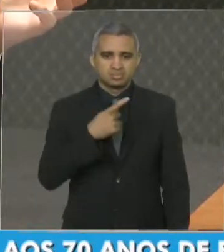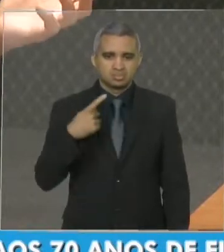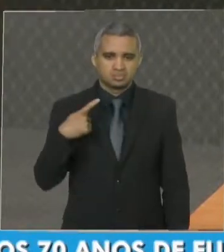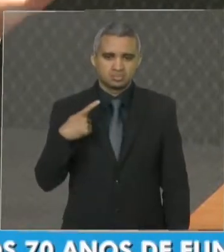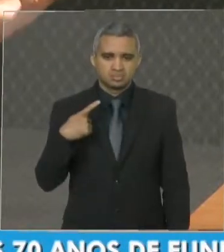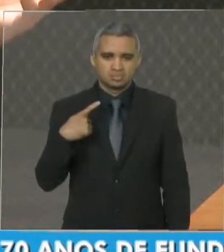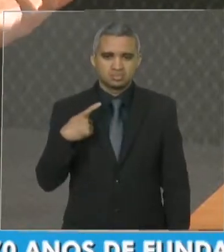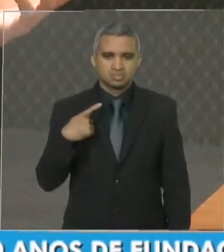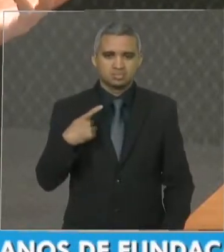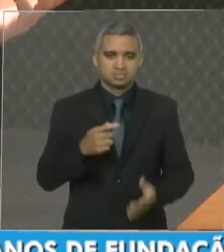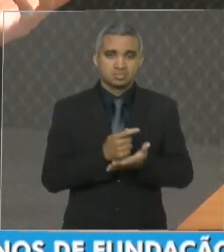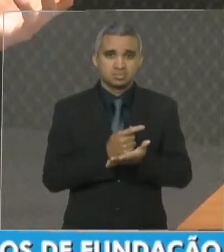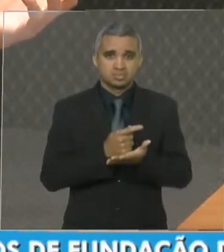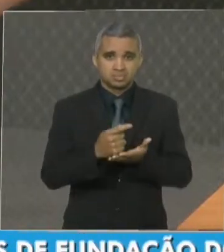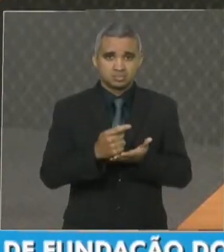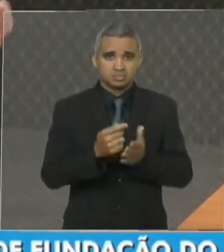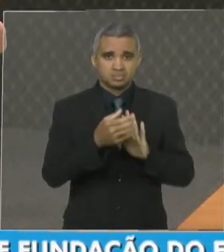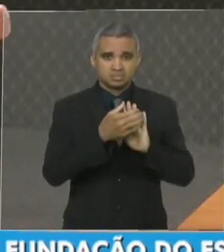Gênesis 12,